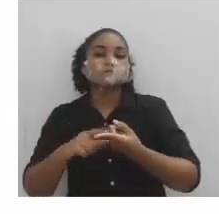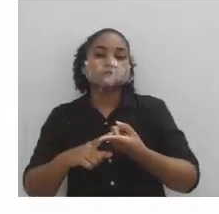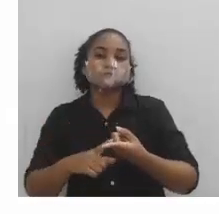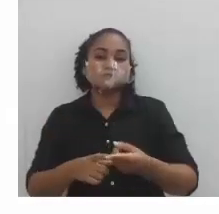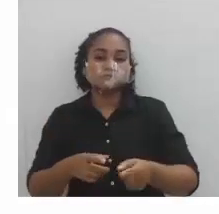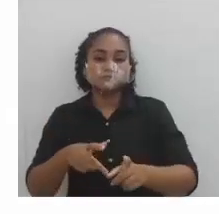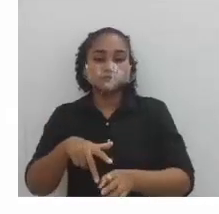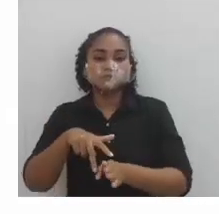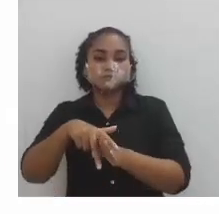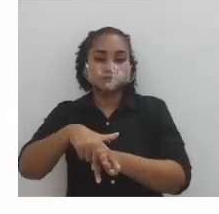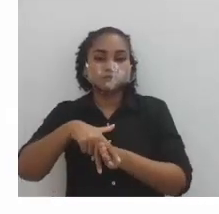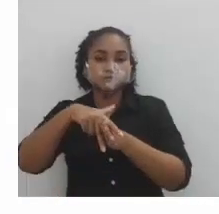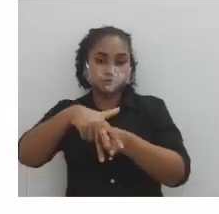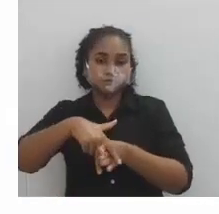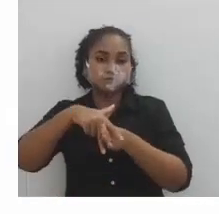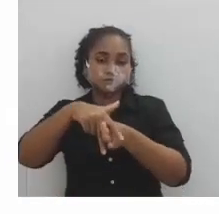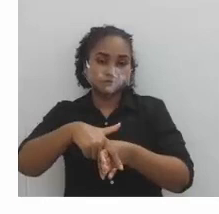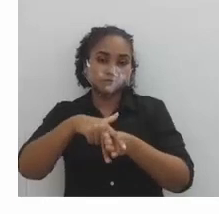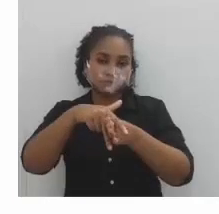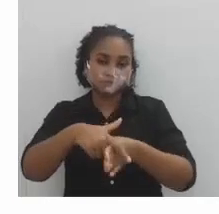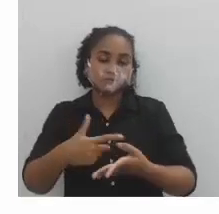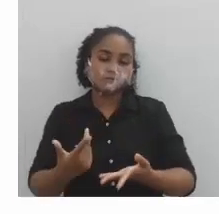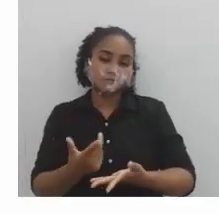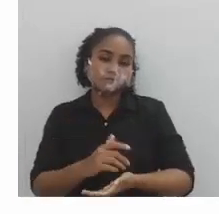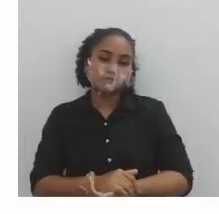pau, e